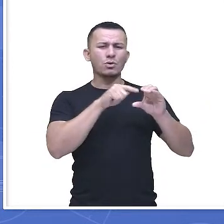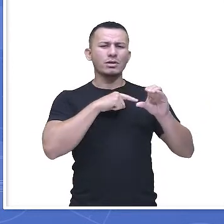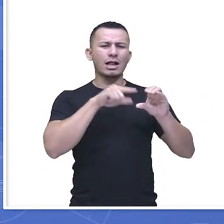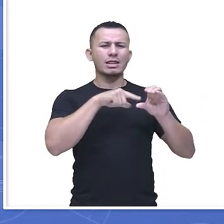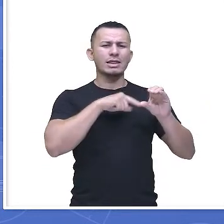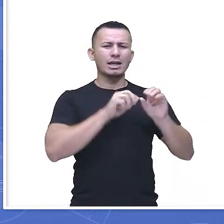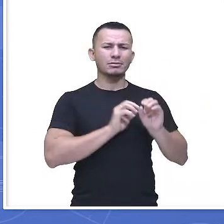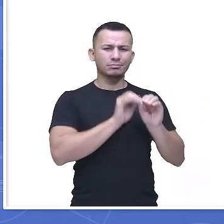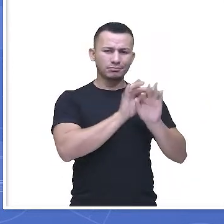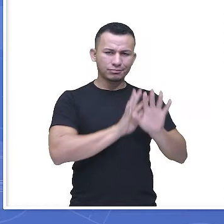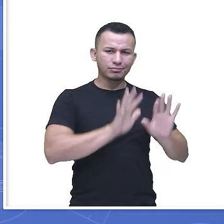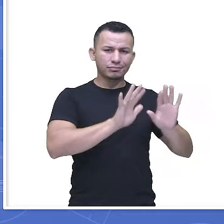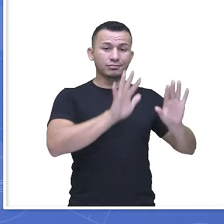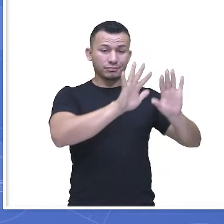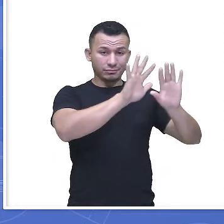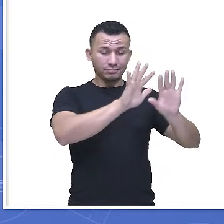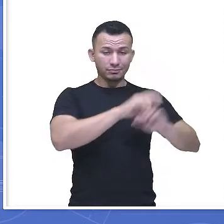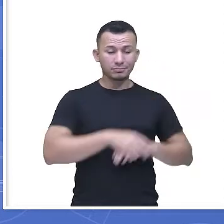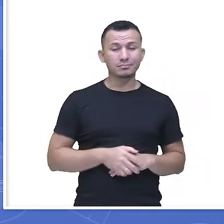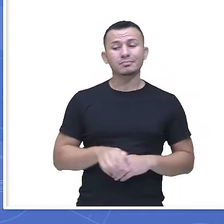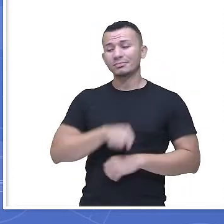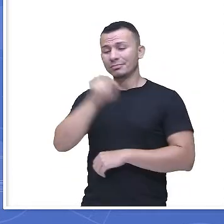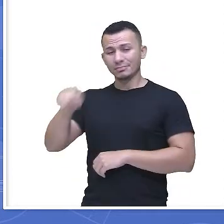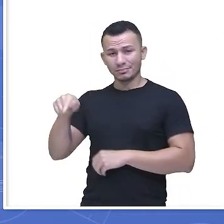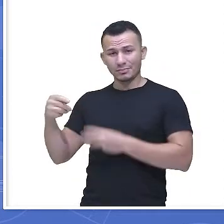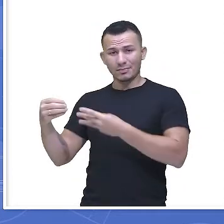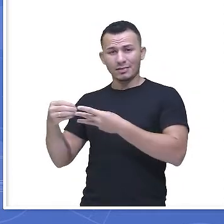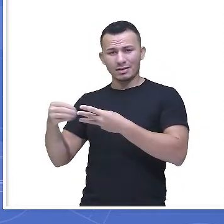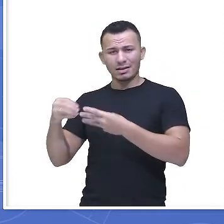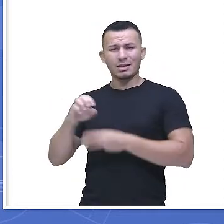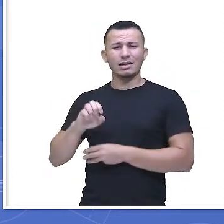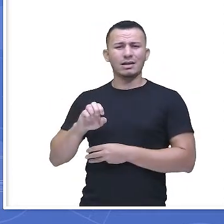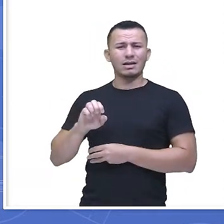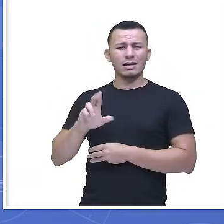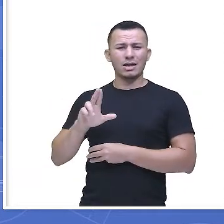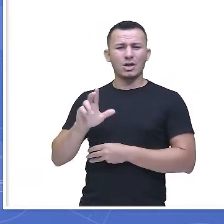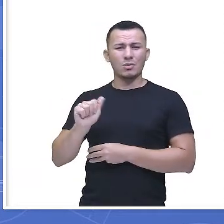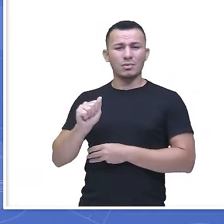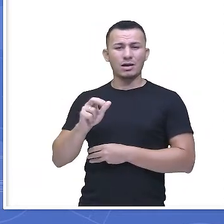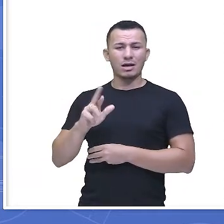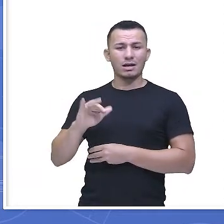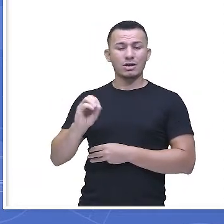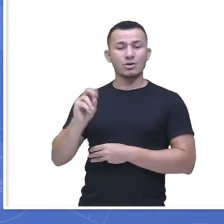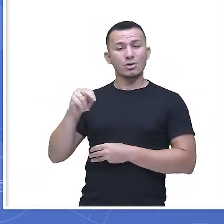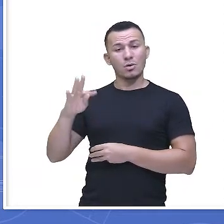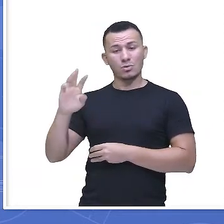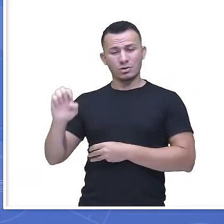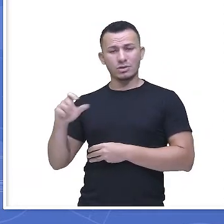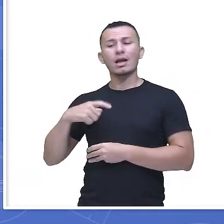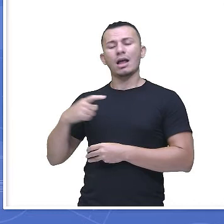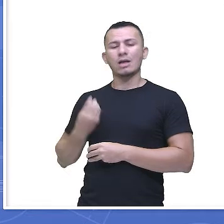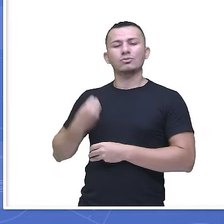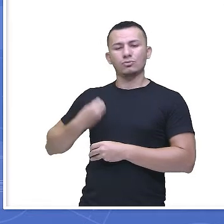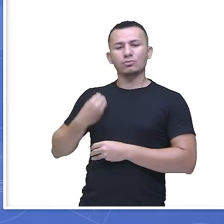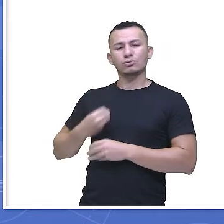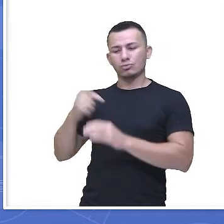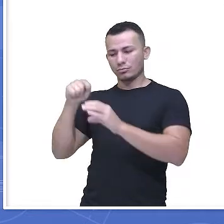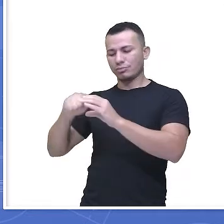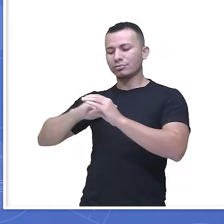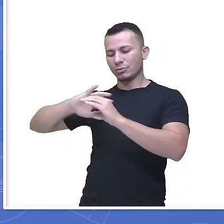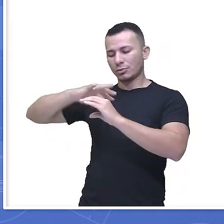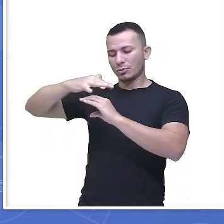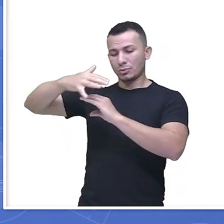essa membrana nuclear. Já a célula eucarionte, ela possui carioteca, ou seja, essa membrana